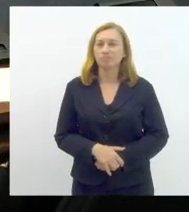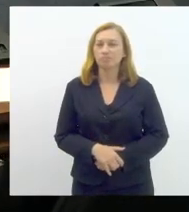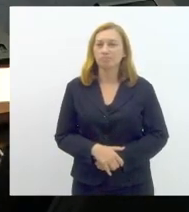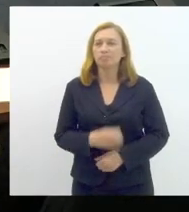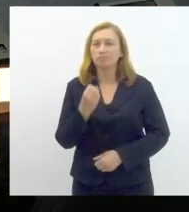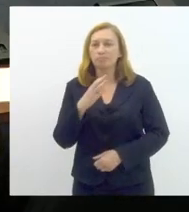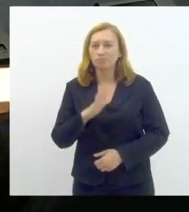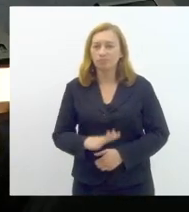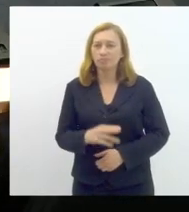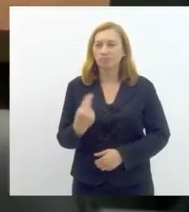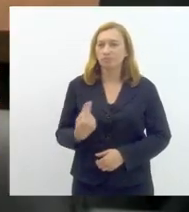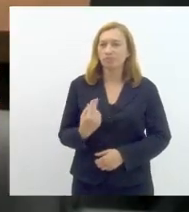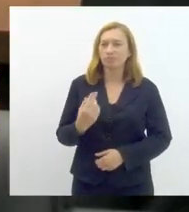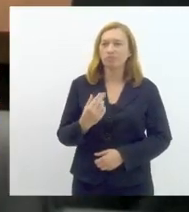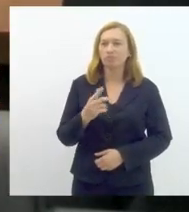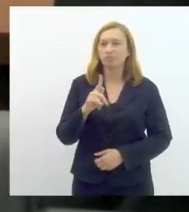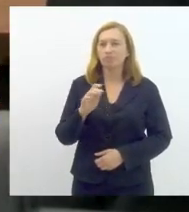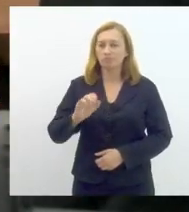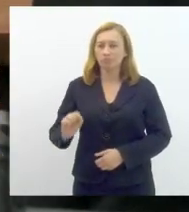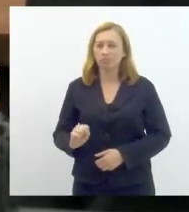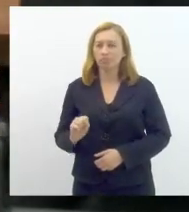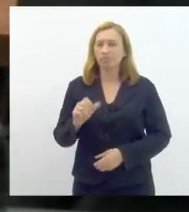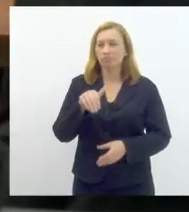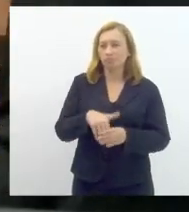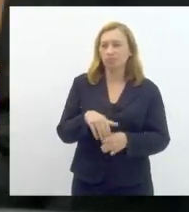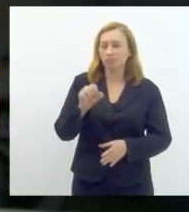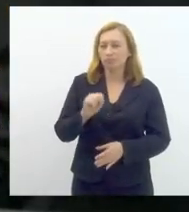Boa tarde, meu nome é Jéssica e eu voto no Cauã.